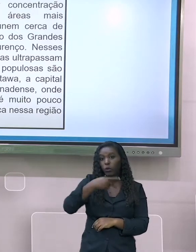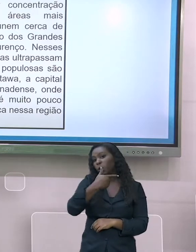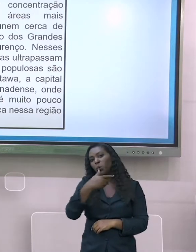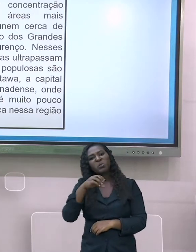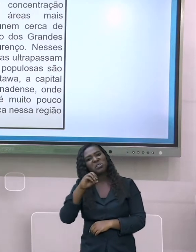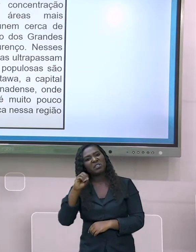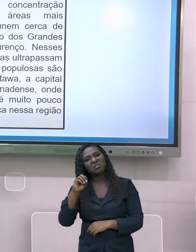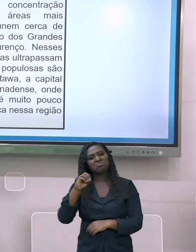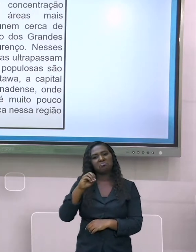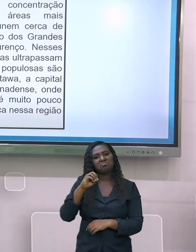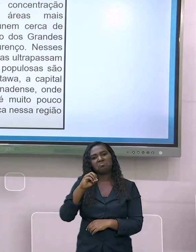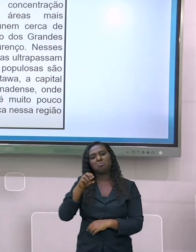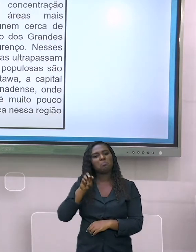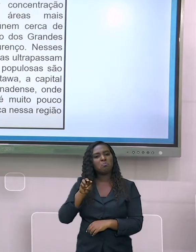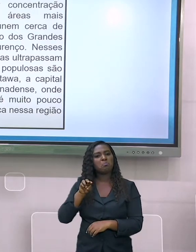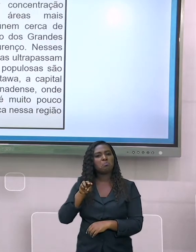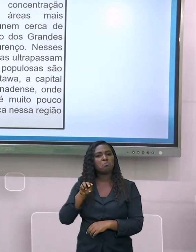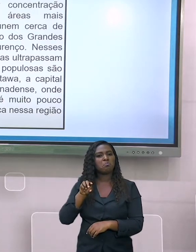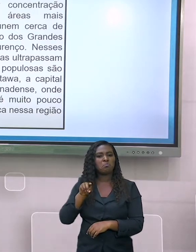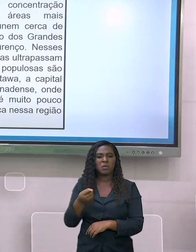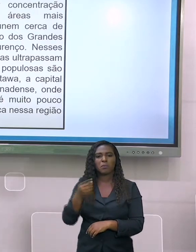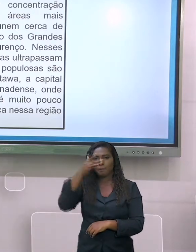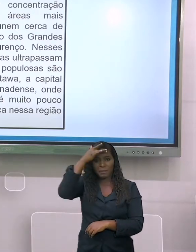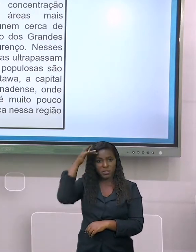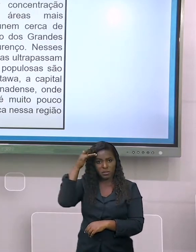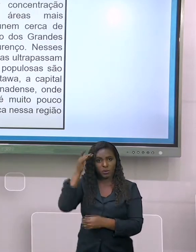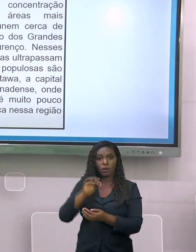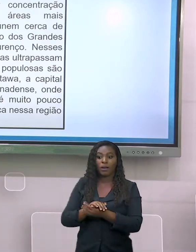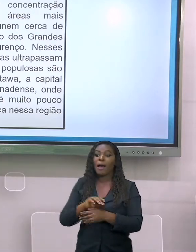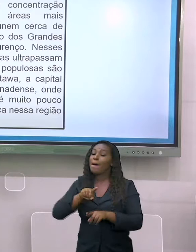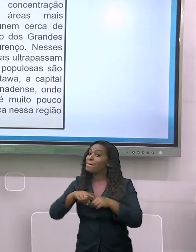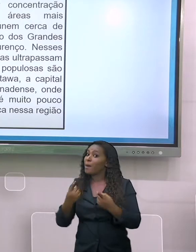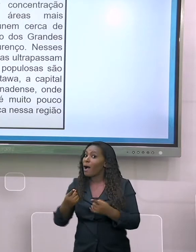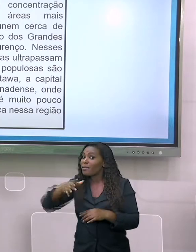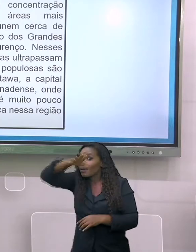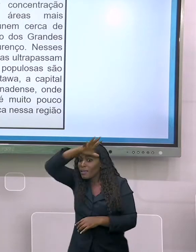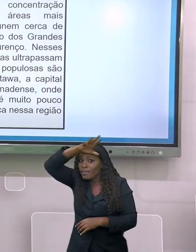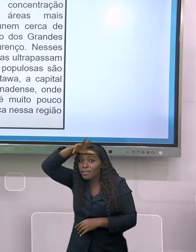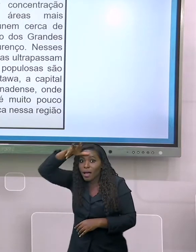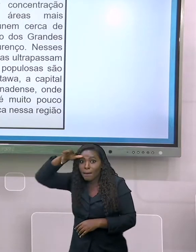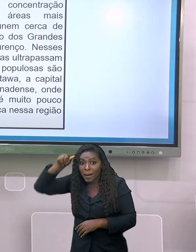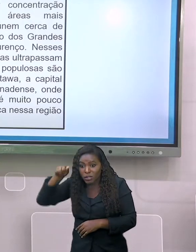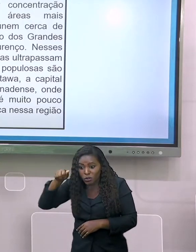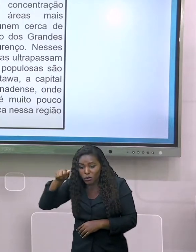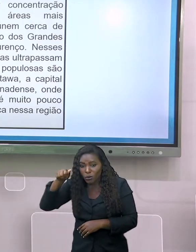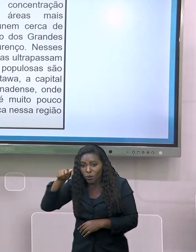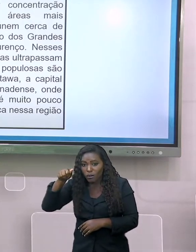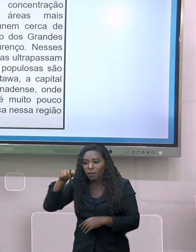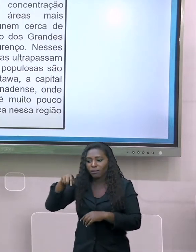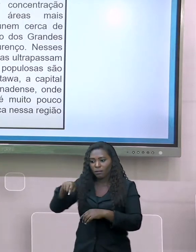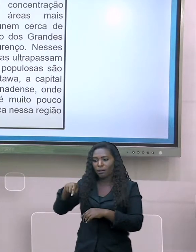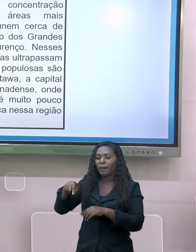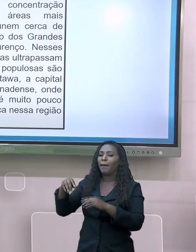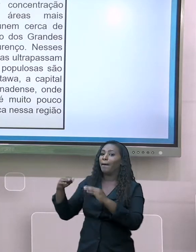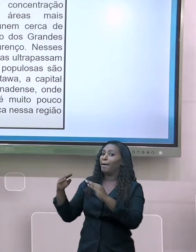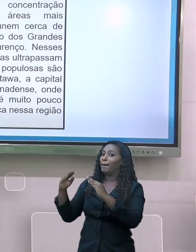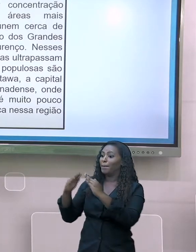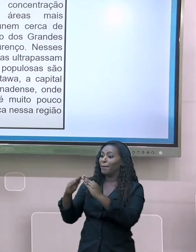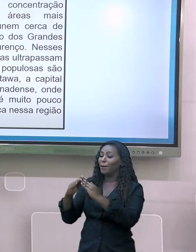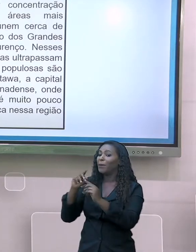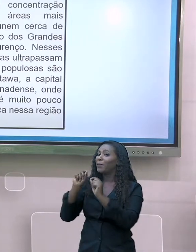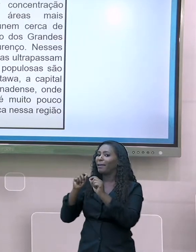vai chegar a 3 habitantes por quilômetro quadrado. Só que o Brasil tem uma diferença.